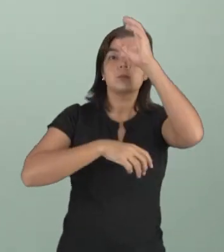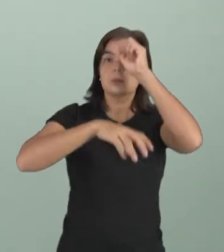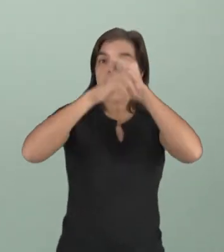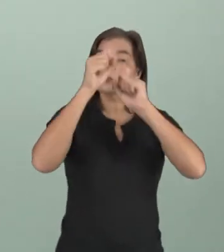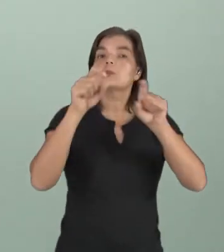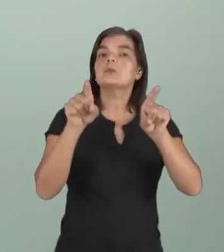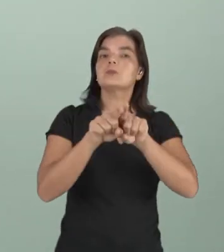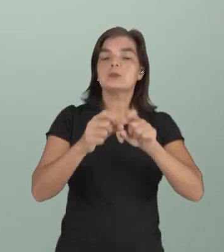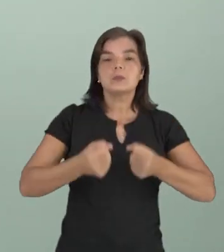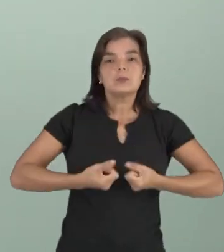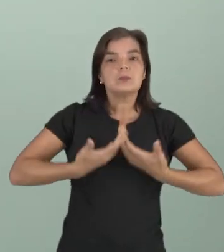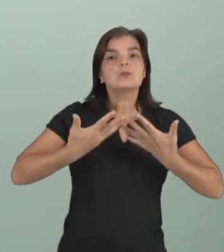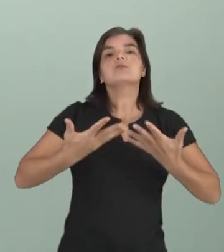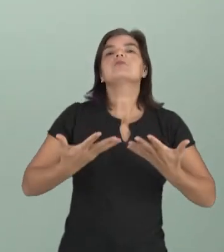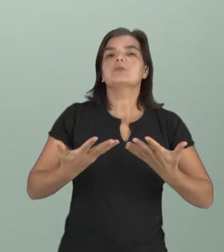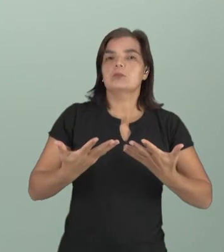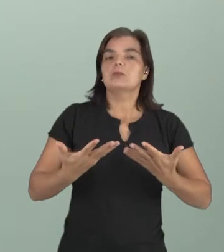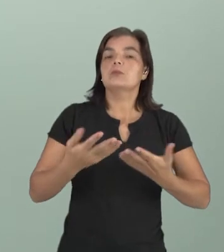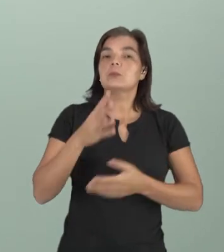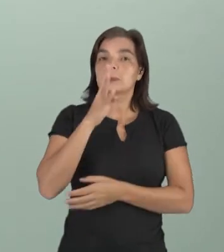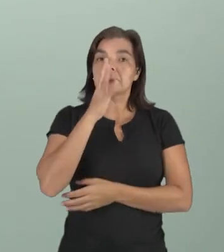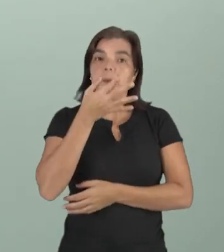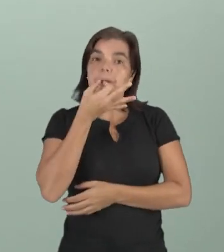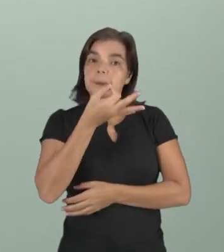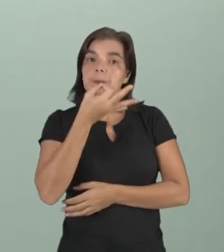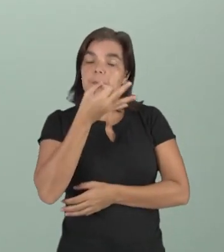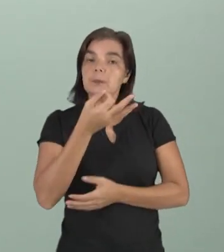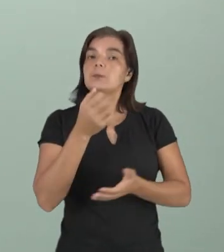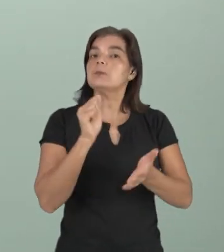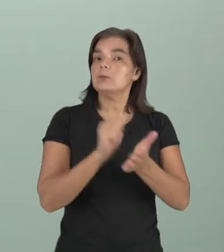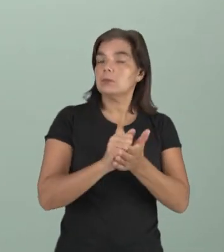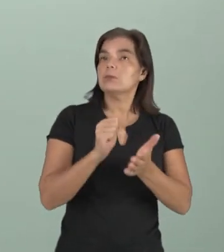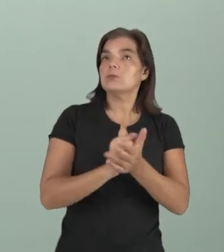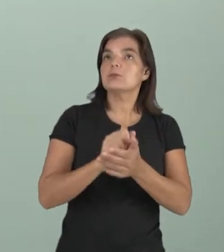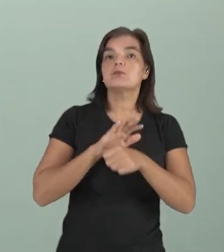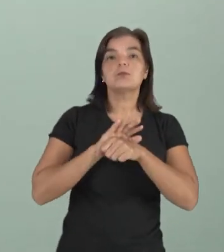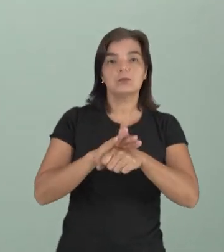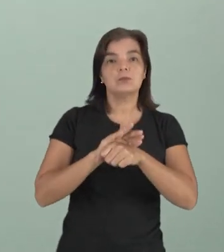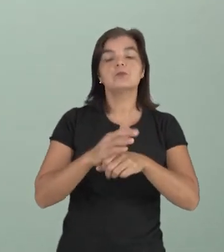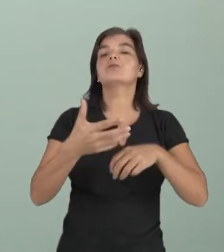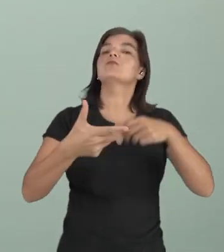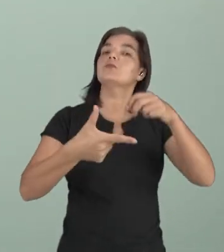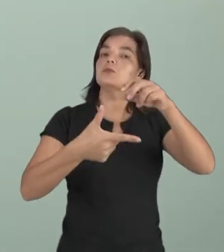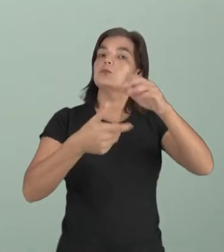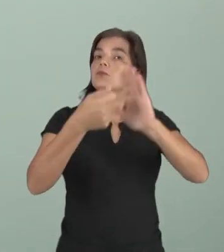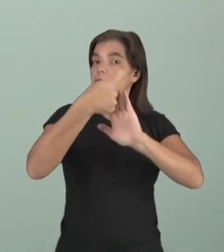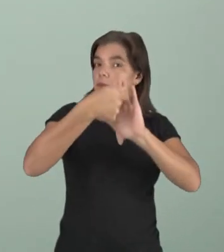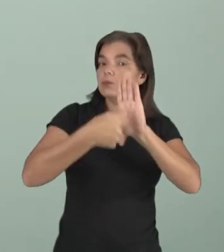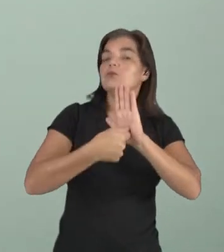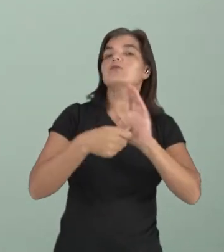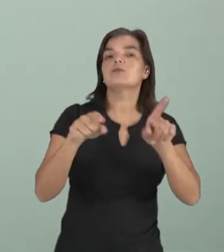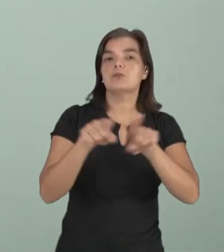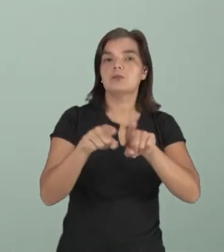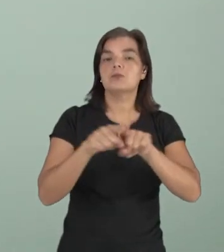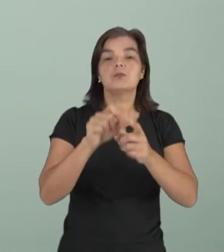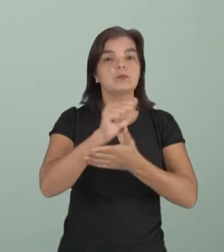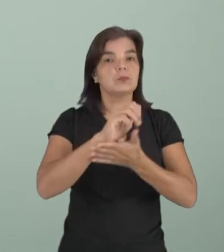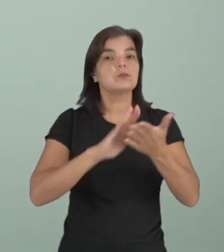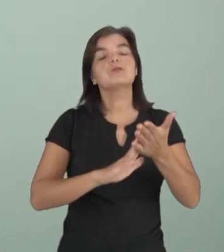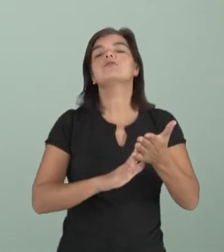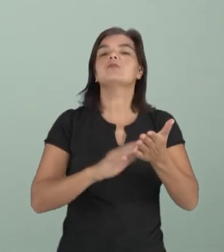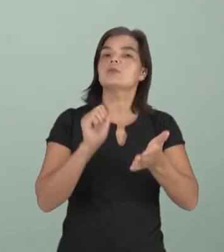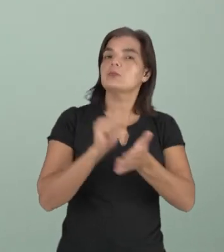aprender a expressar a sua crítica por meio das palavras, vai te ajudar na redação. Essa é uma